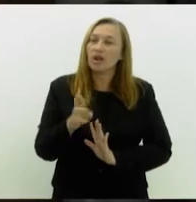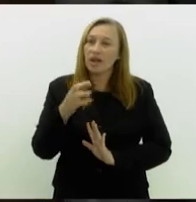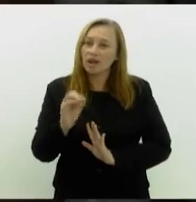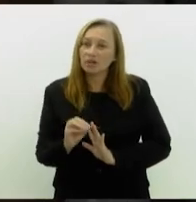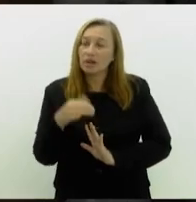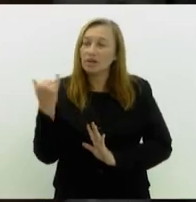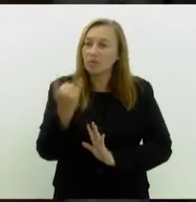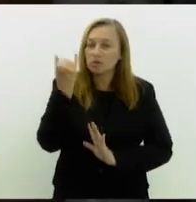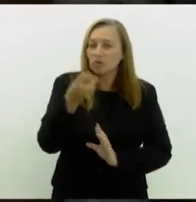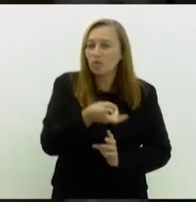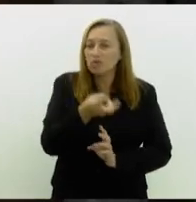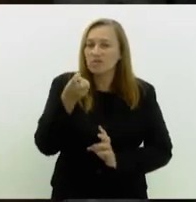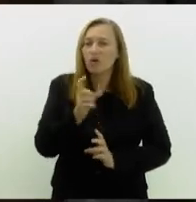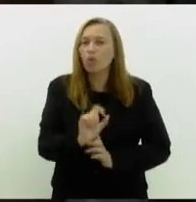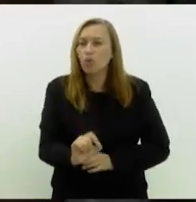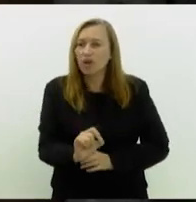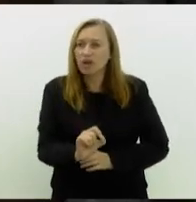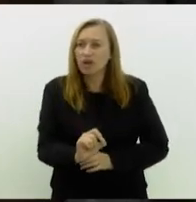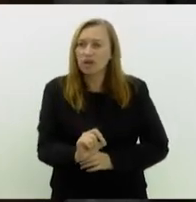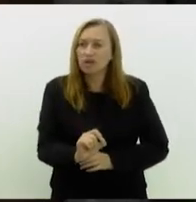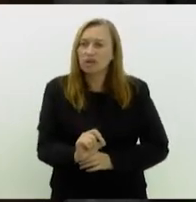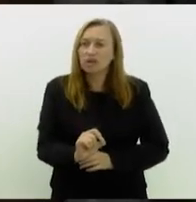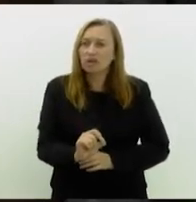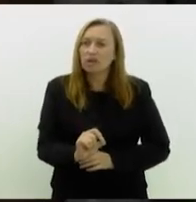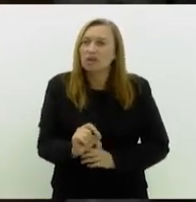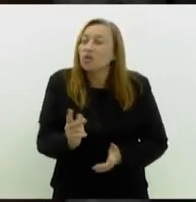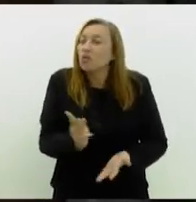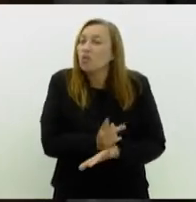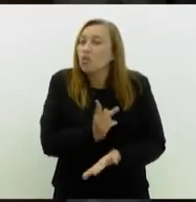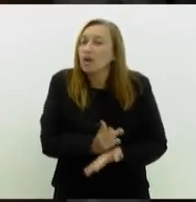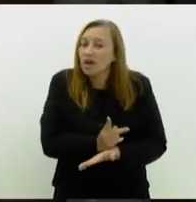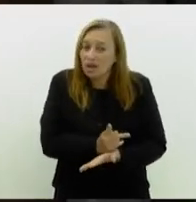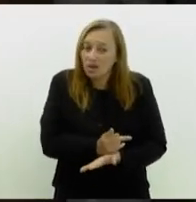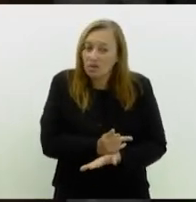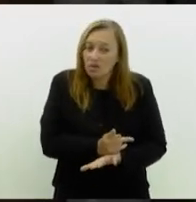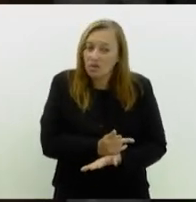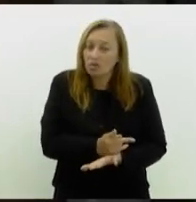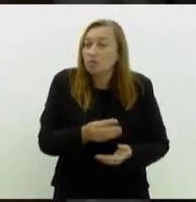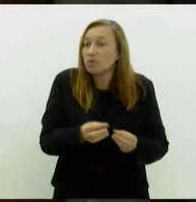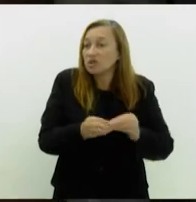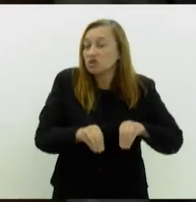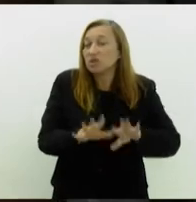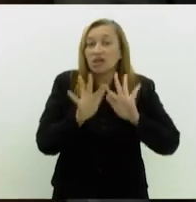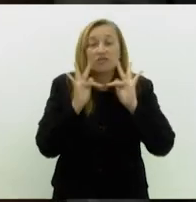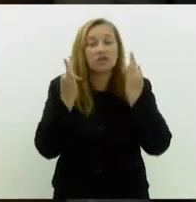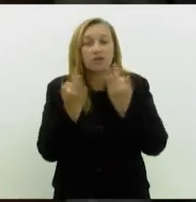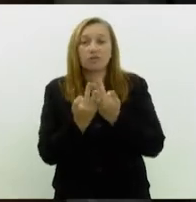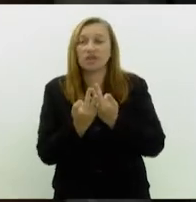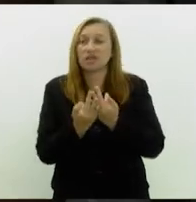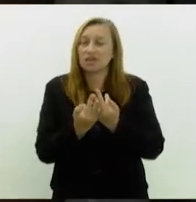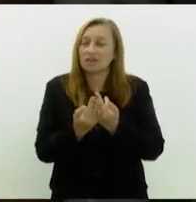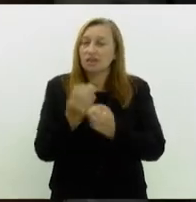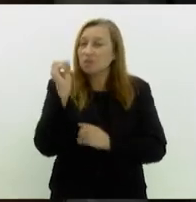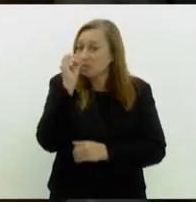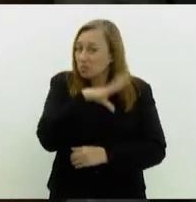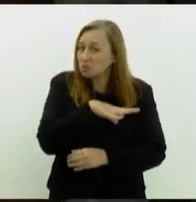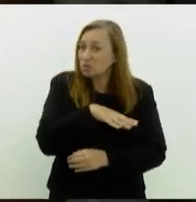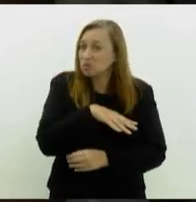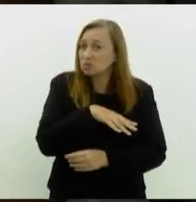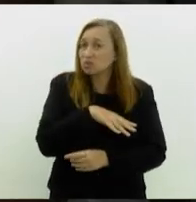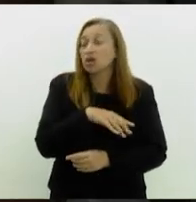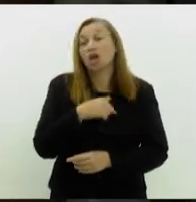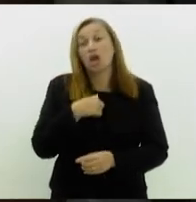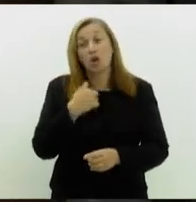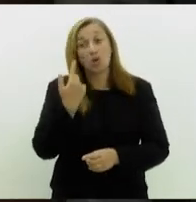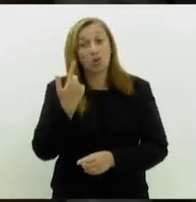importante observar que a que a negligência ela causa nessas famílias uma situação completamente absurda eu